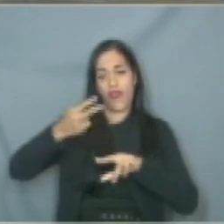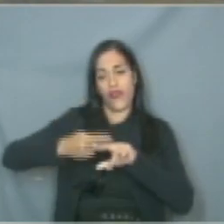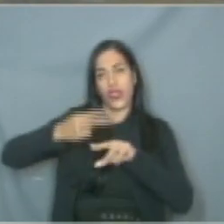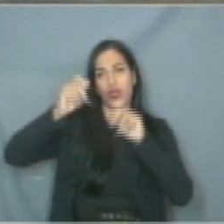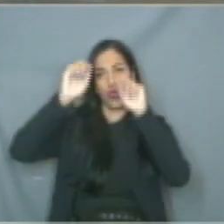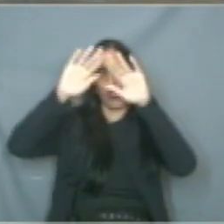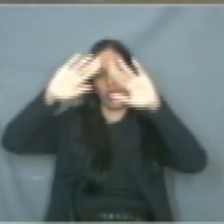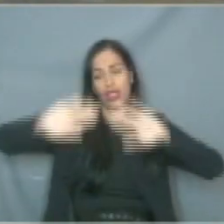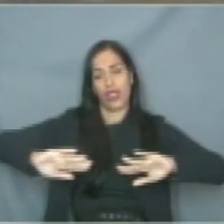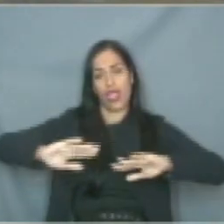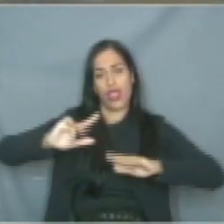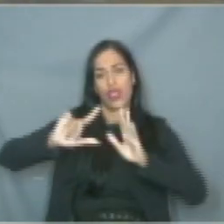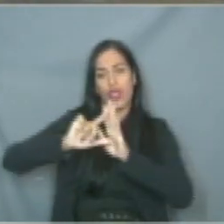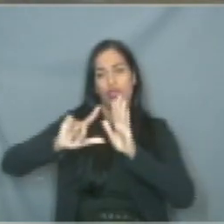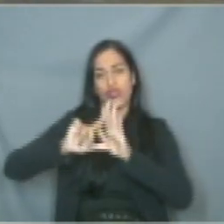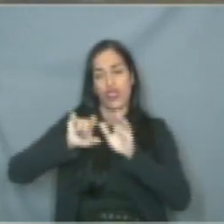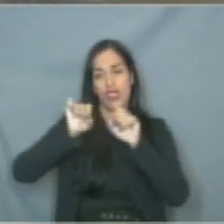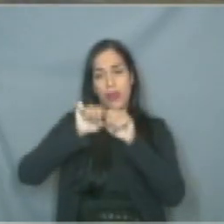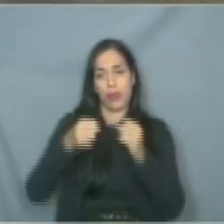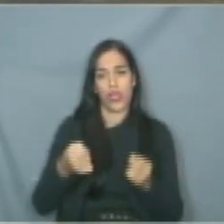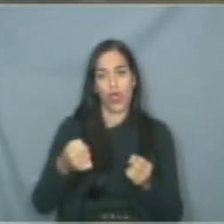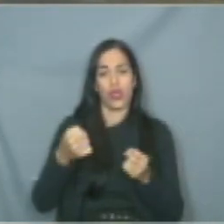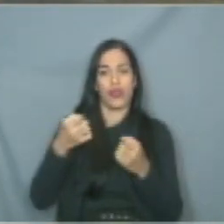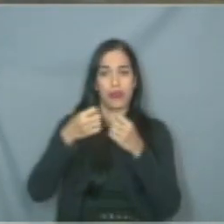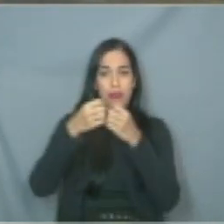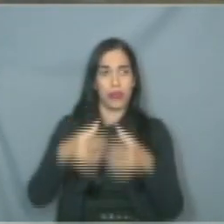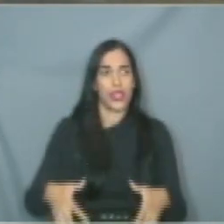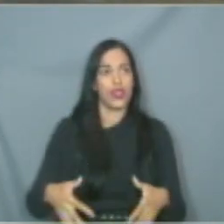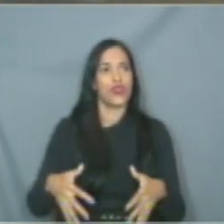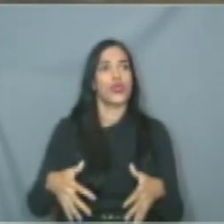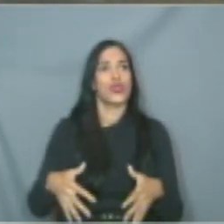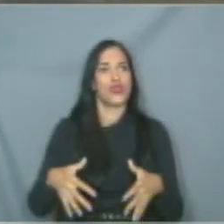loja e acabou quebrando e acarretando esse tipo de prejuízo